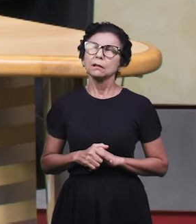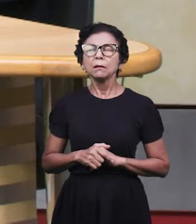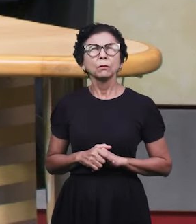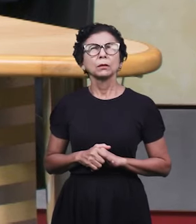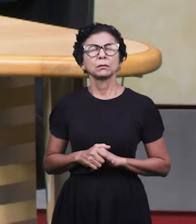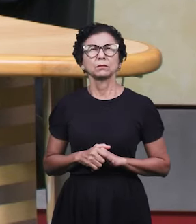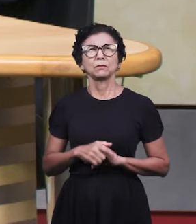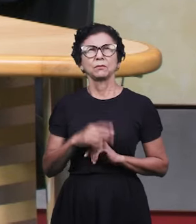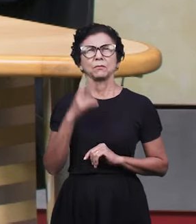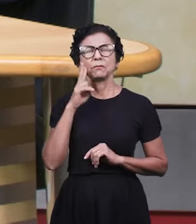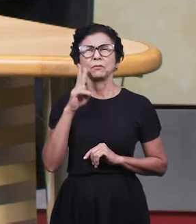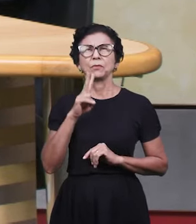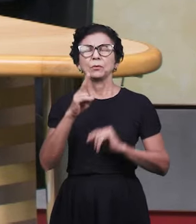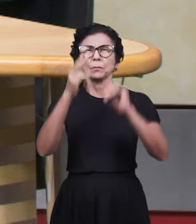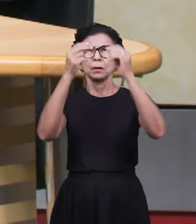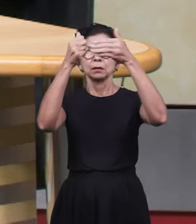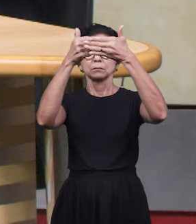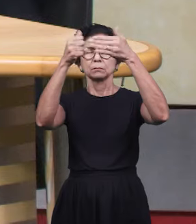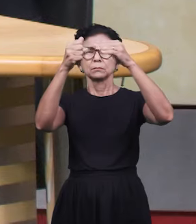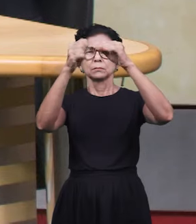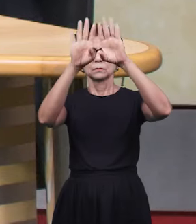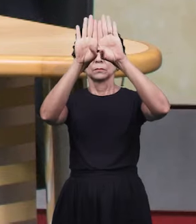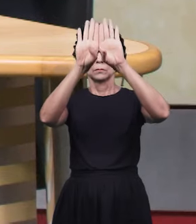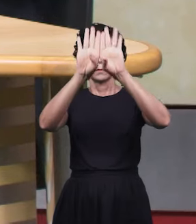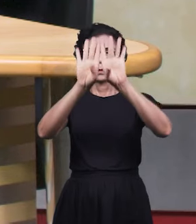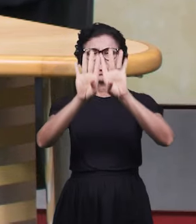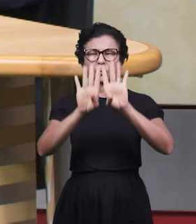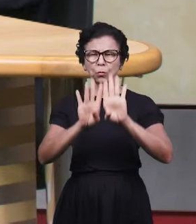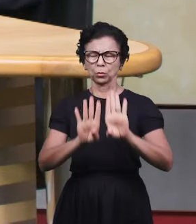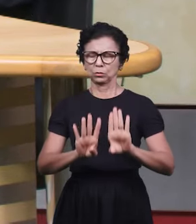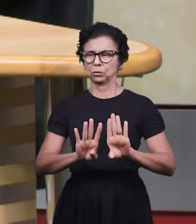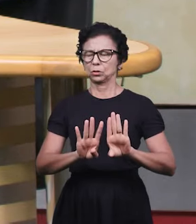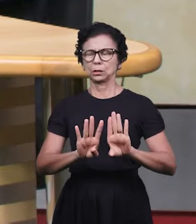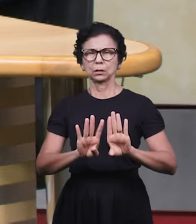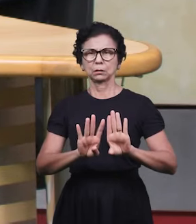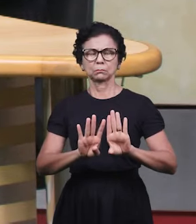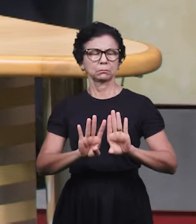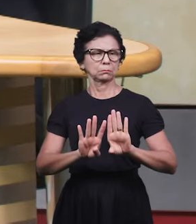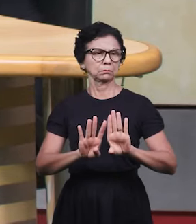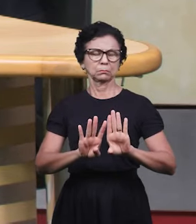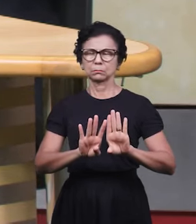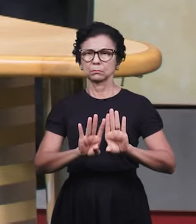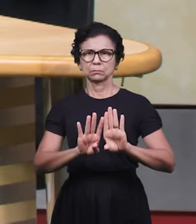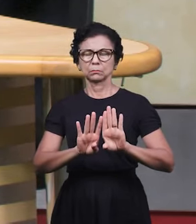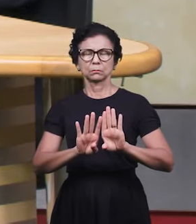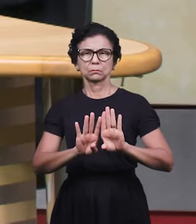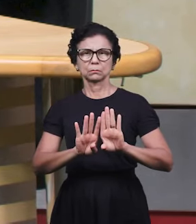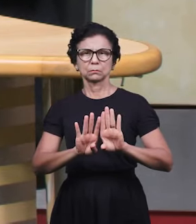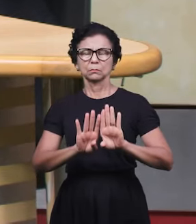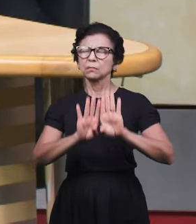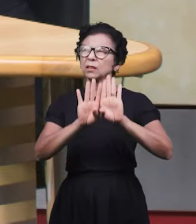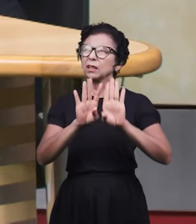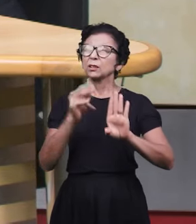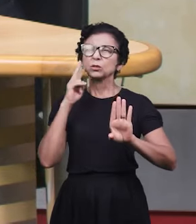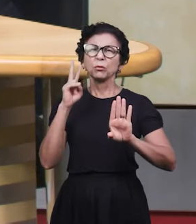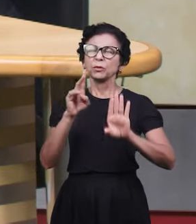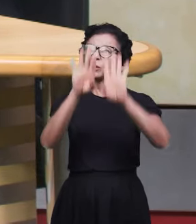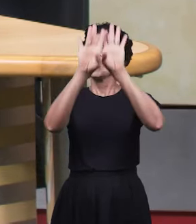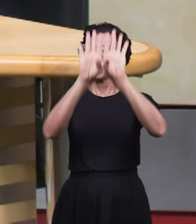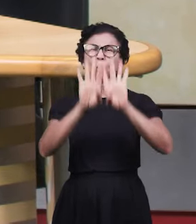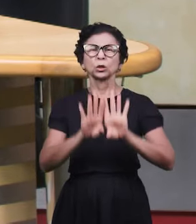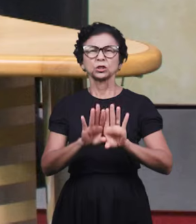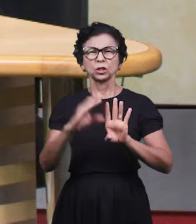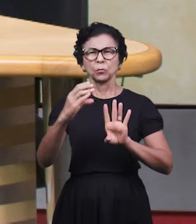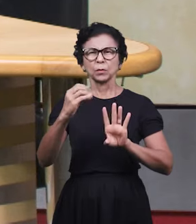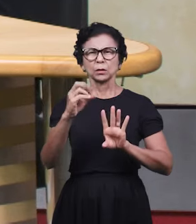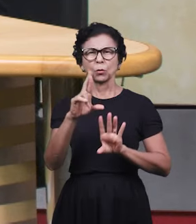colocou de pé e a igreja sentou, ele viu que a cortina começou a se abrir, era uma cortina invisível. Quando a cortina abriu, rapaz, ele olhou no meio da